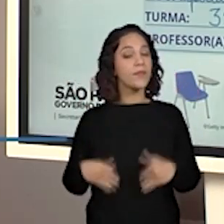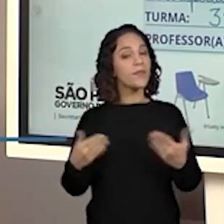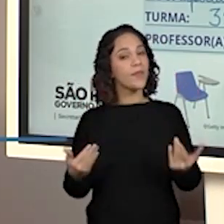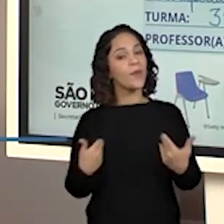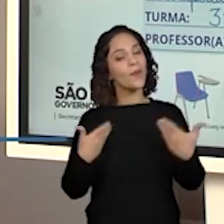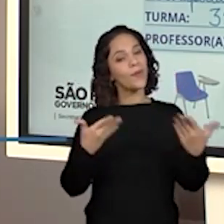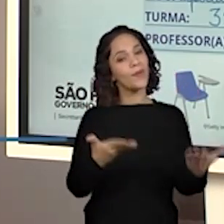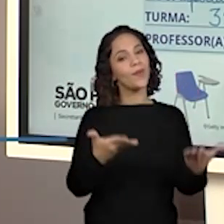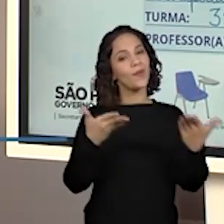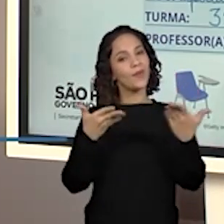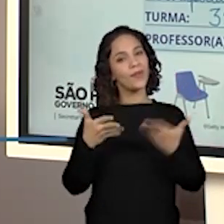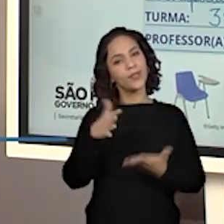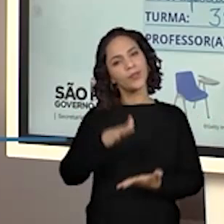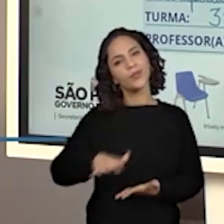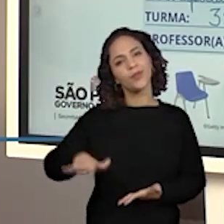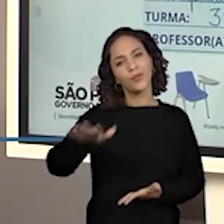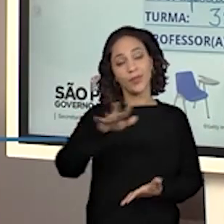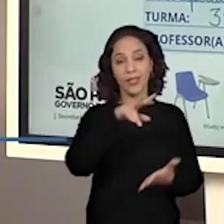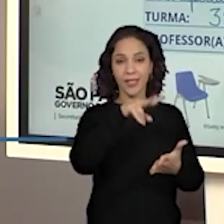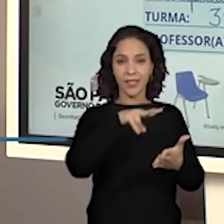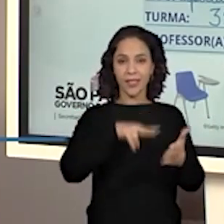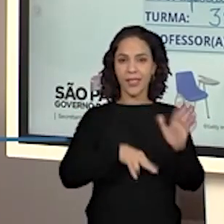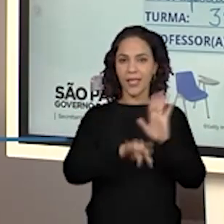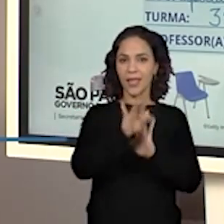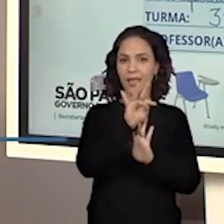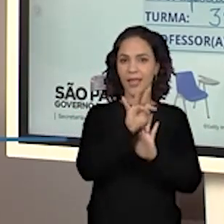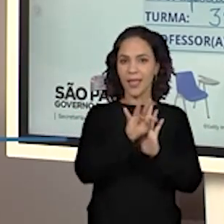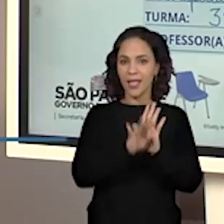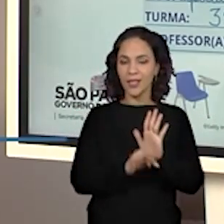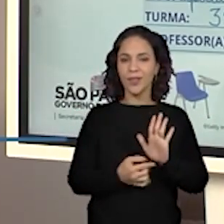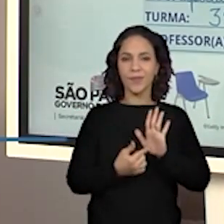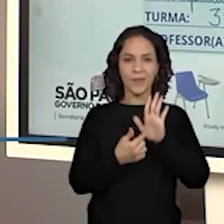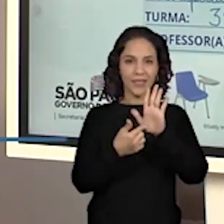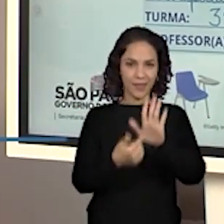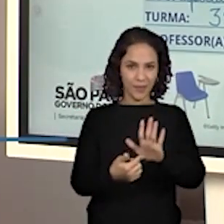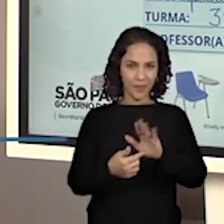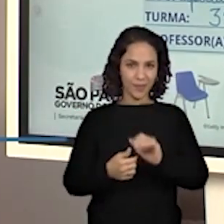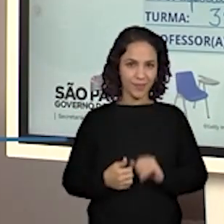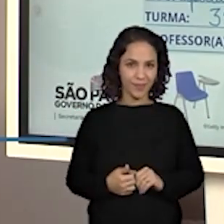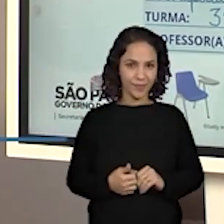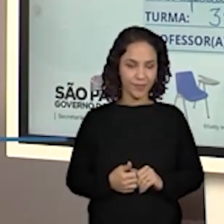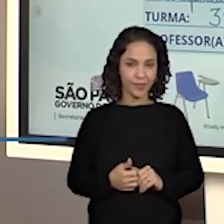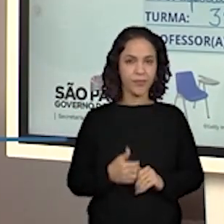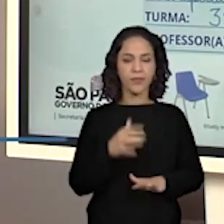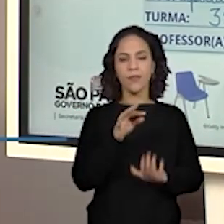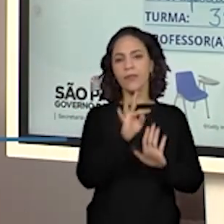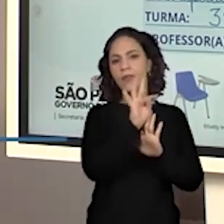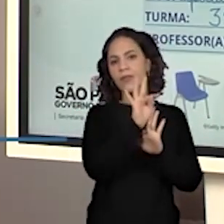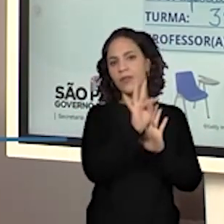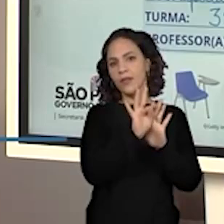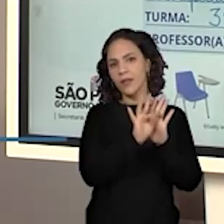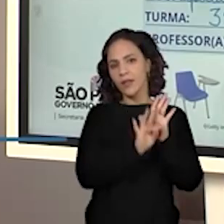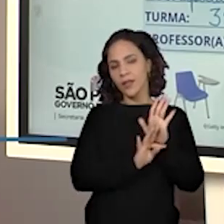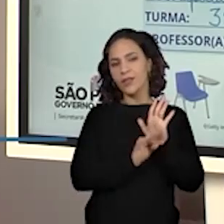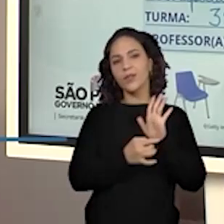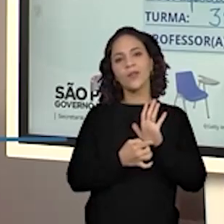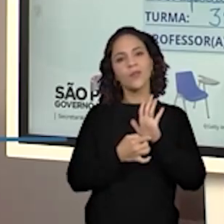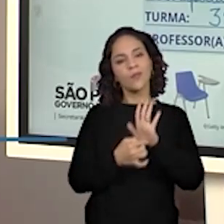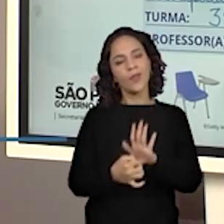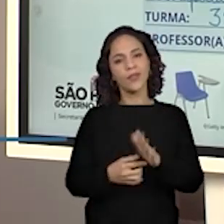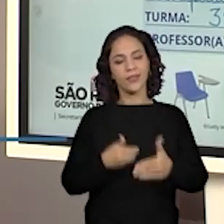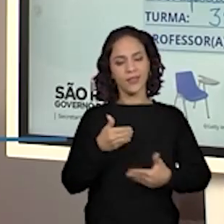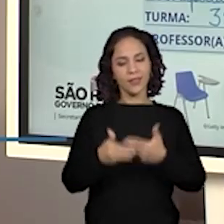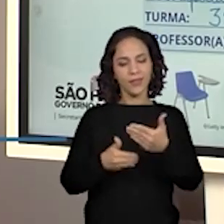convido todos para a leitura deste texto de apresentação. Esse texto apresenta a sequência